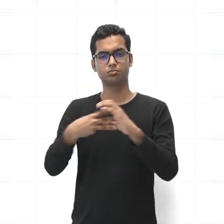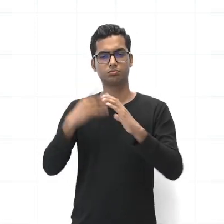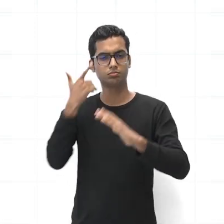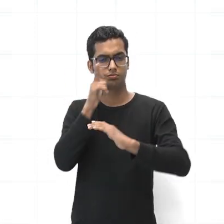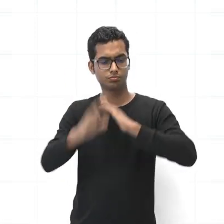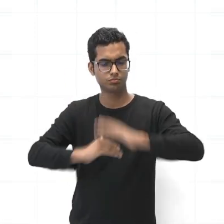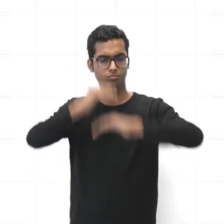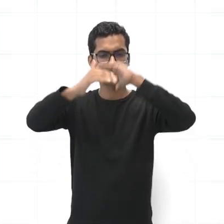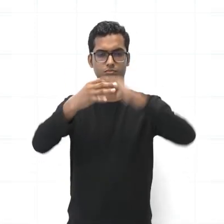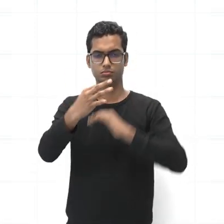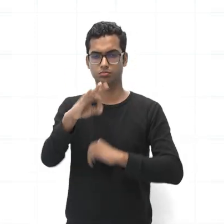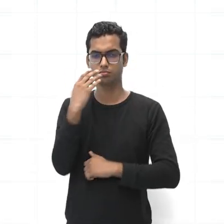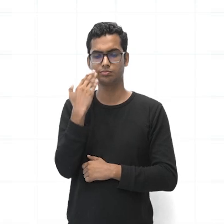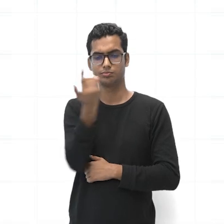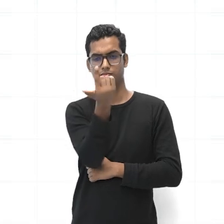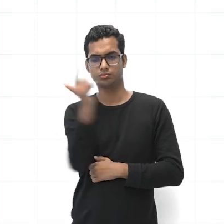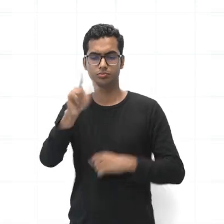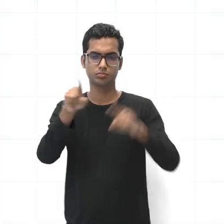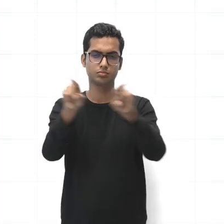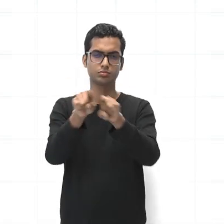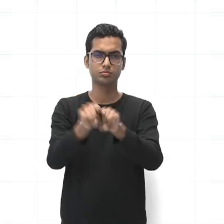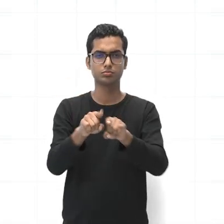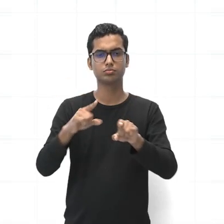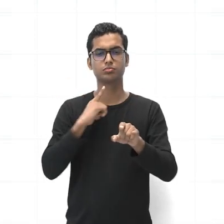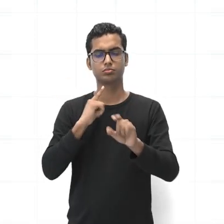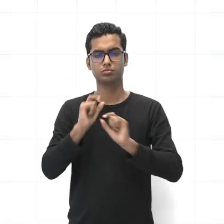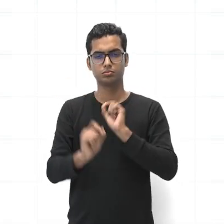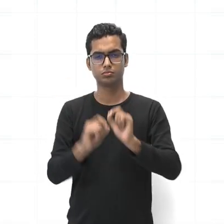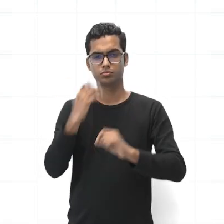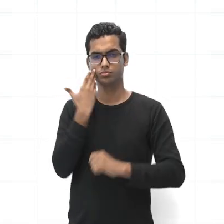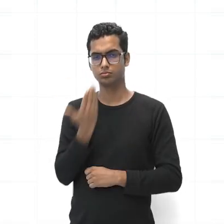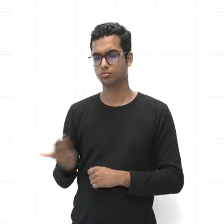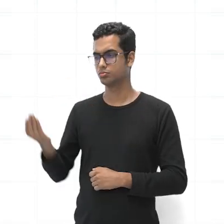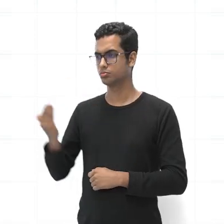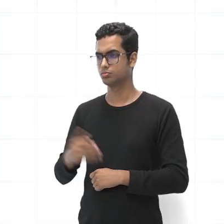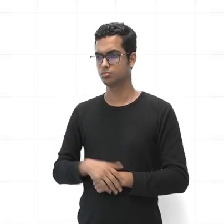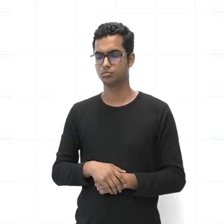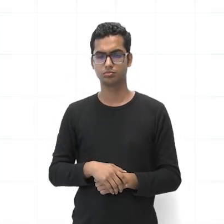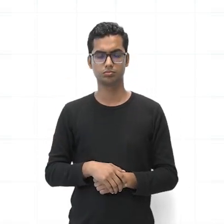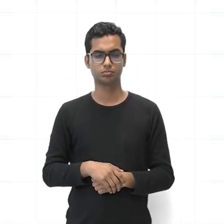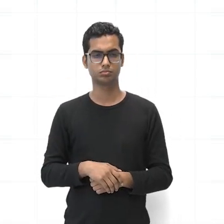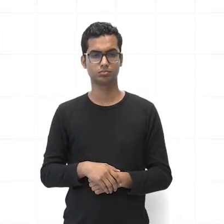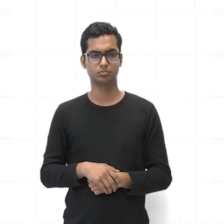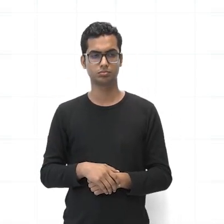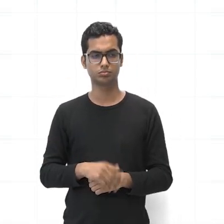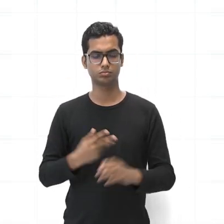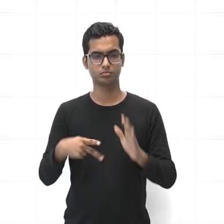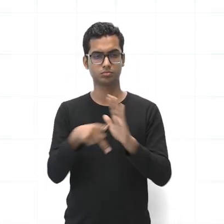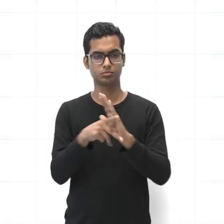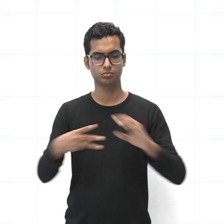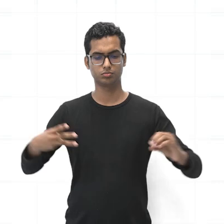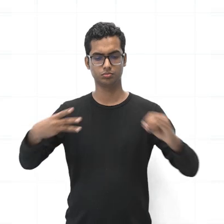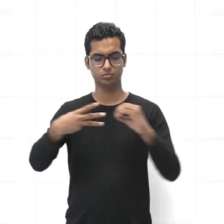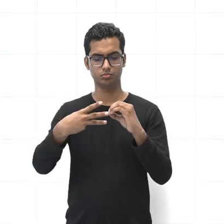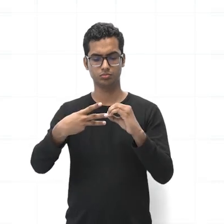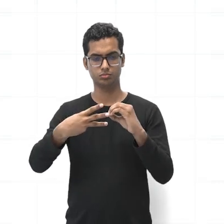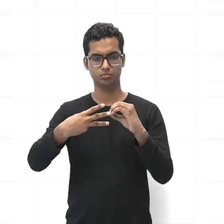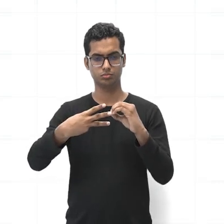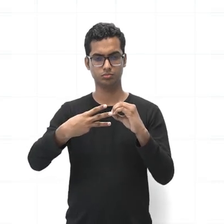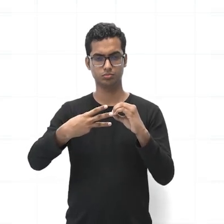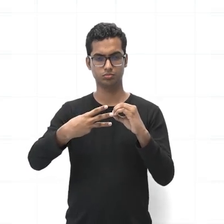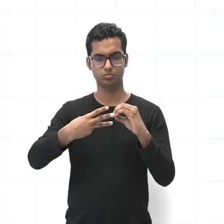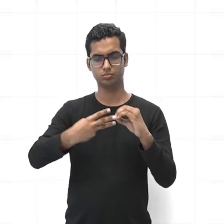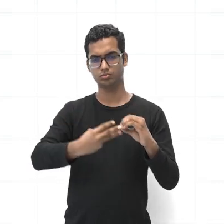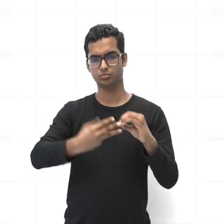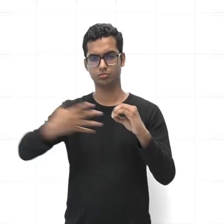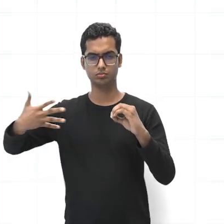sua vida. Outros organismos multicelulares são aqueles que apresentam corpo formado por